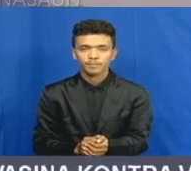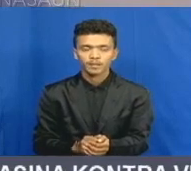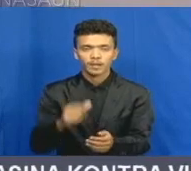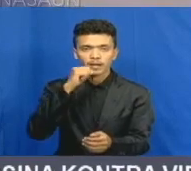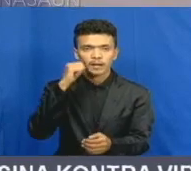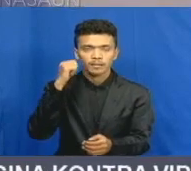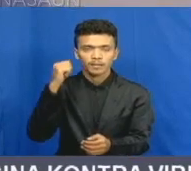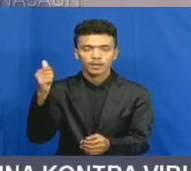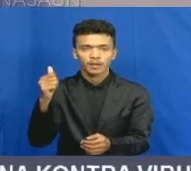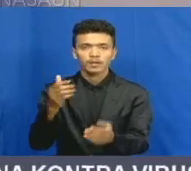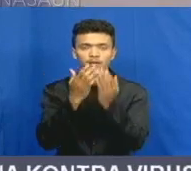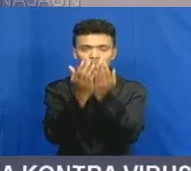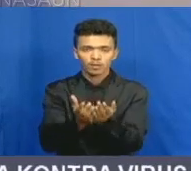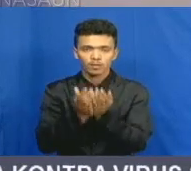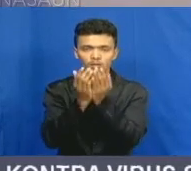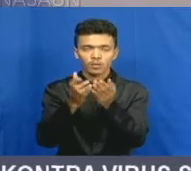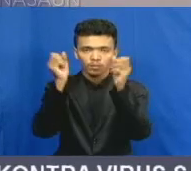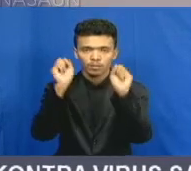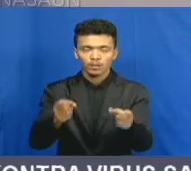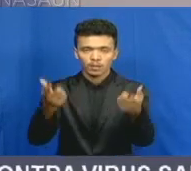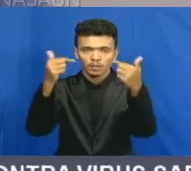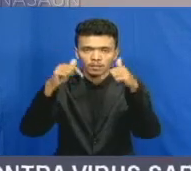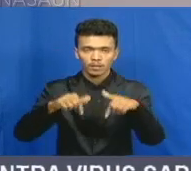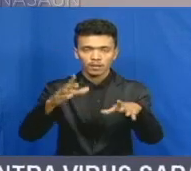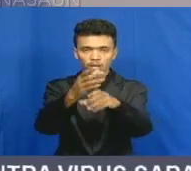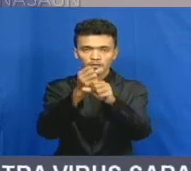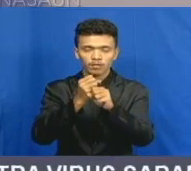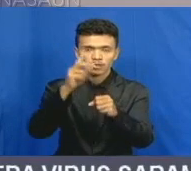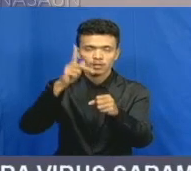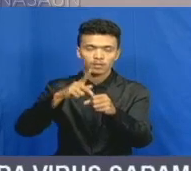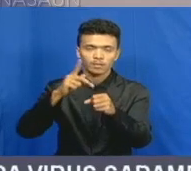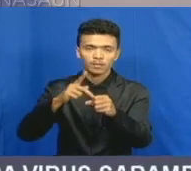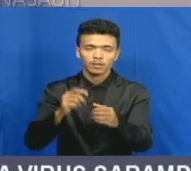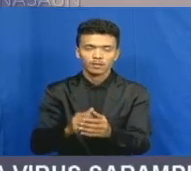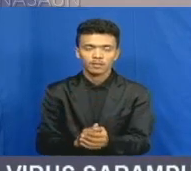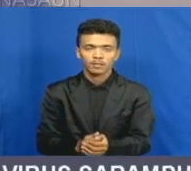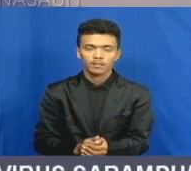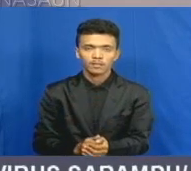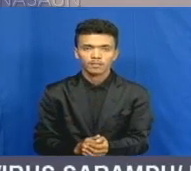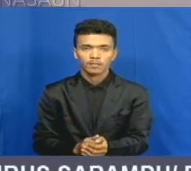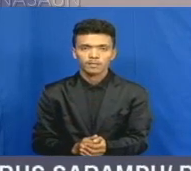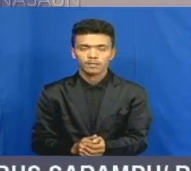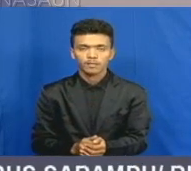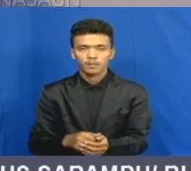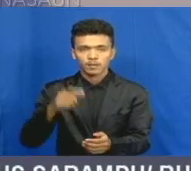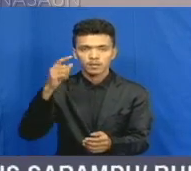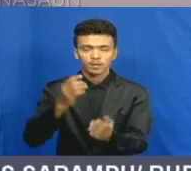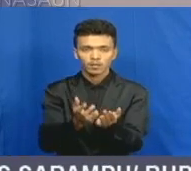abang beruan sene roh bel tam bel palon ne ambel foto bel palon mina roh na tamna rezam tamba ne mungkin ya tare